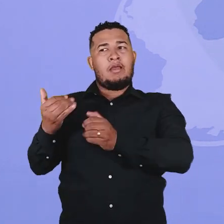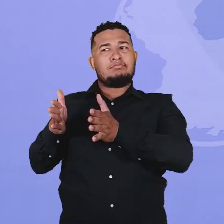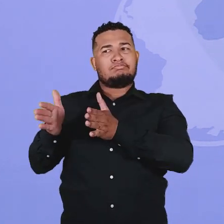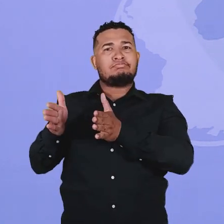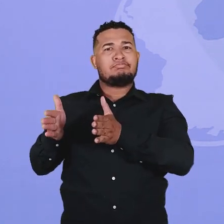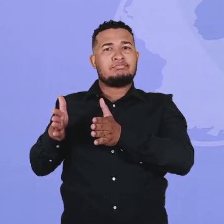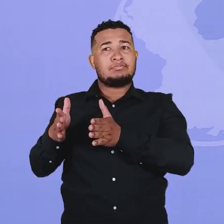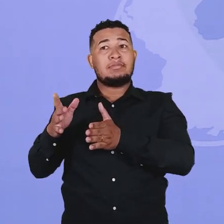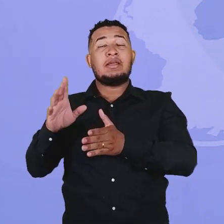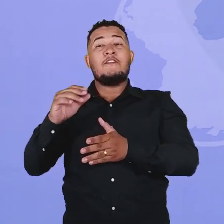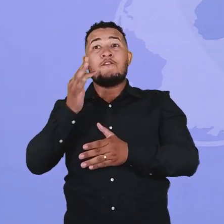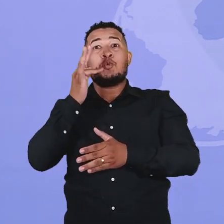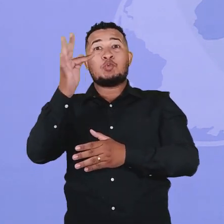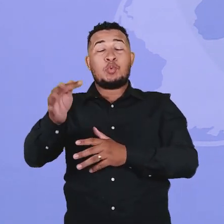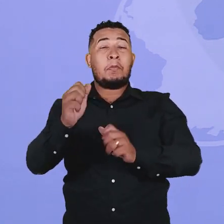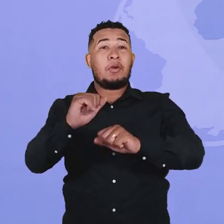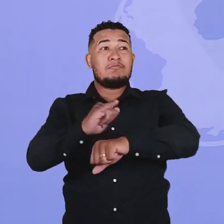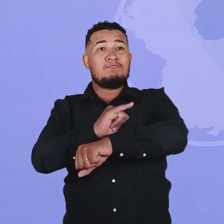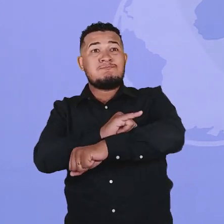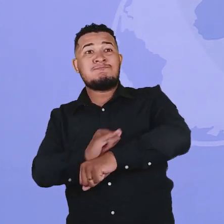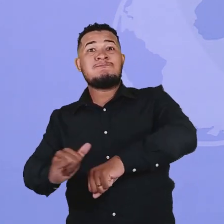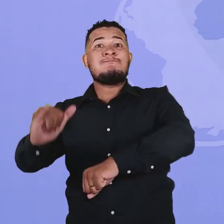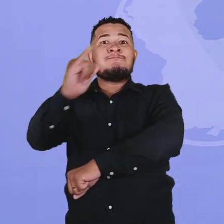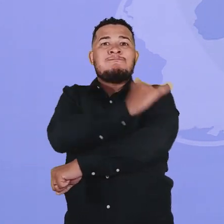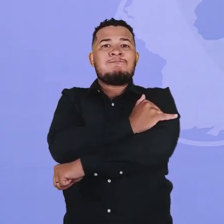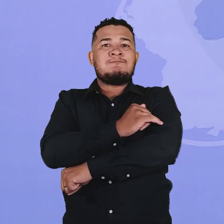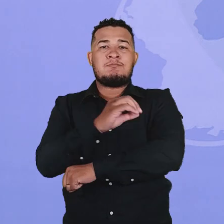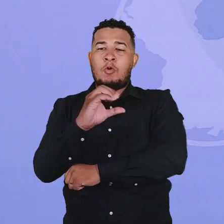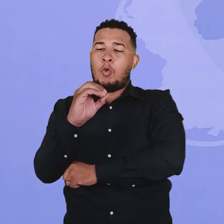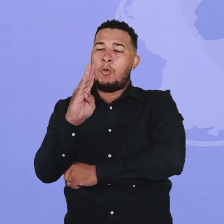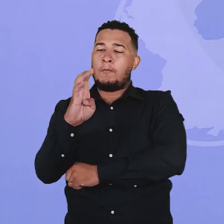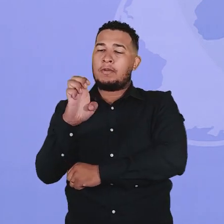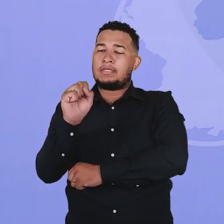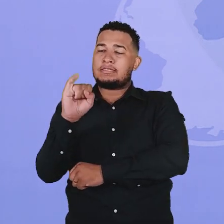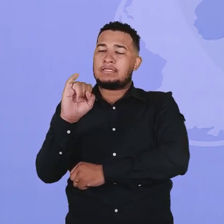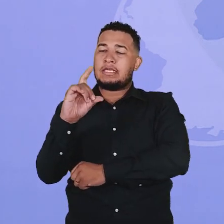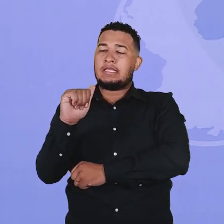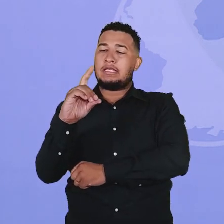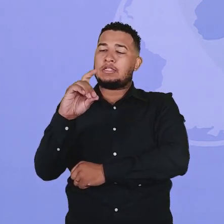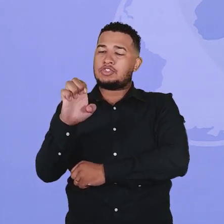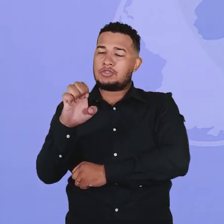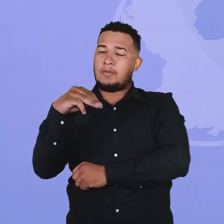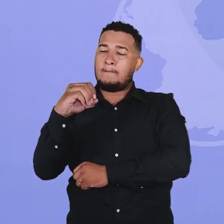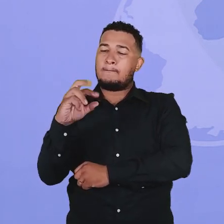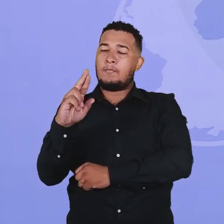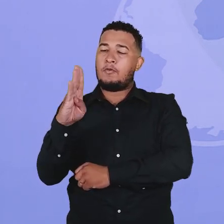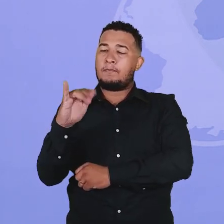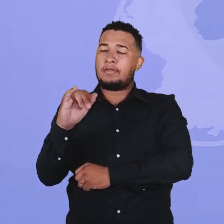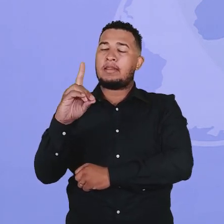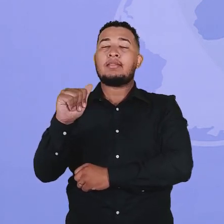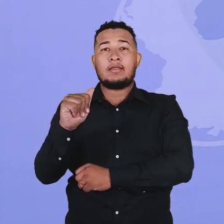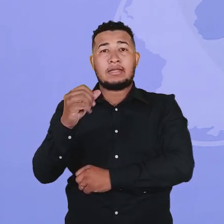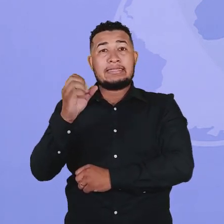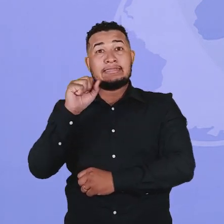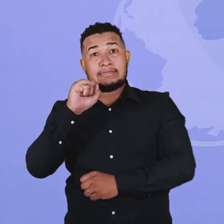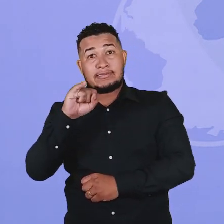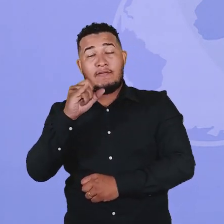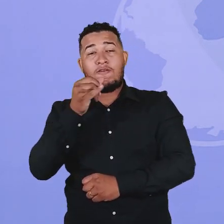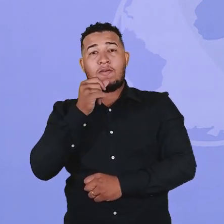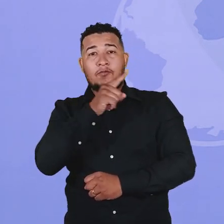uma tendência a ter uma obesidade mórbida. E depois, se você tiver acesso, né, a algumas redes sociais, entra